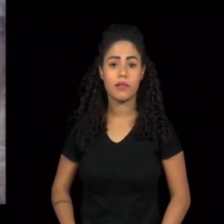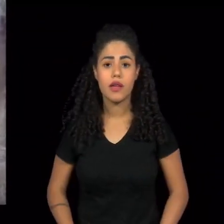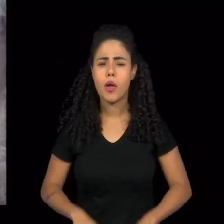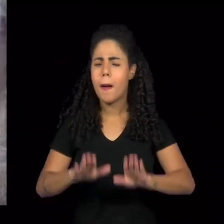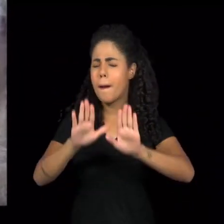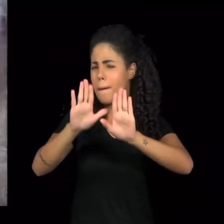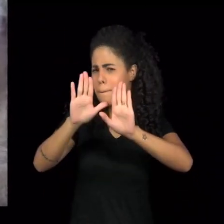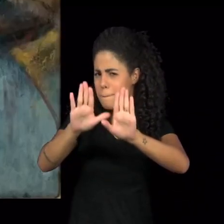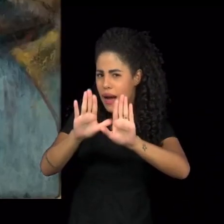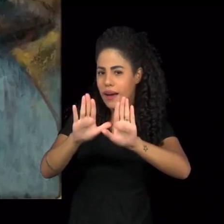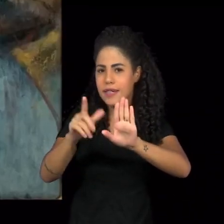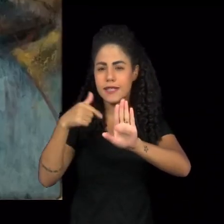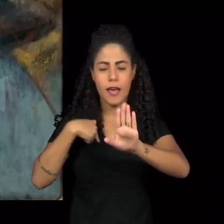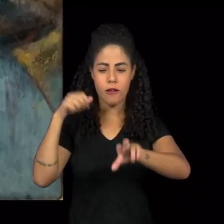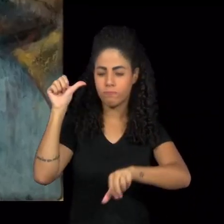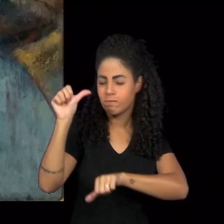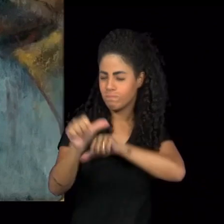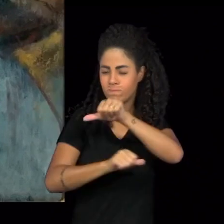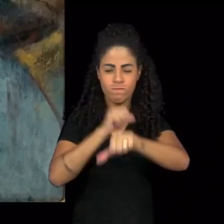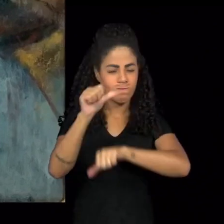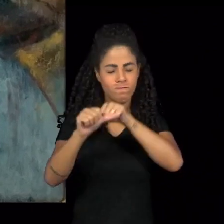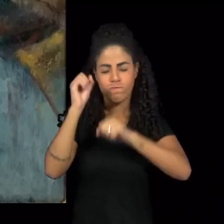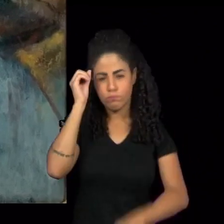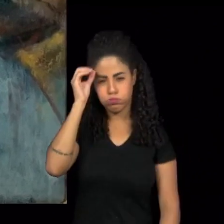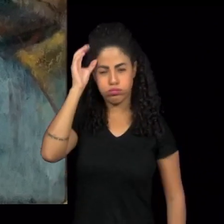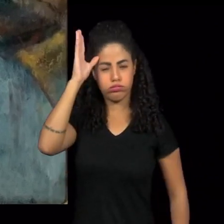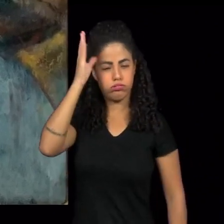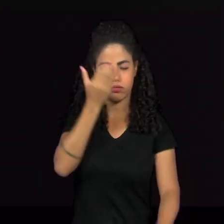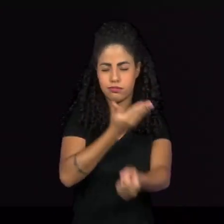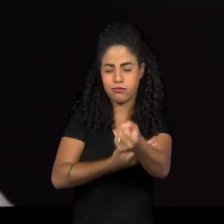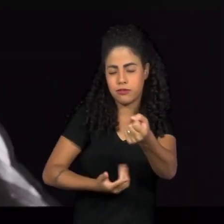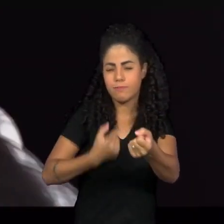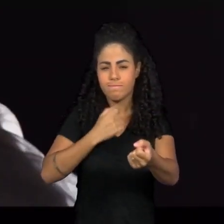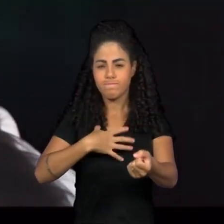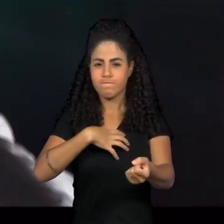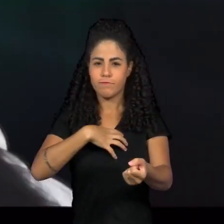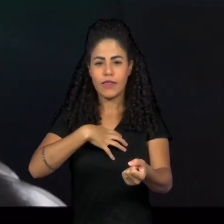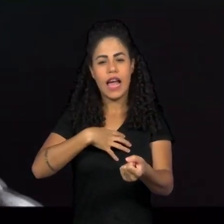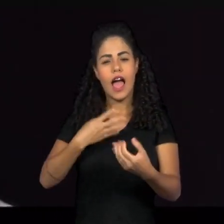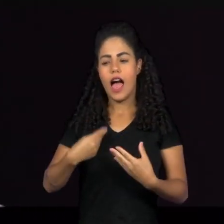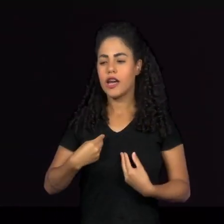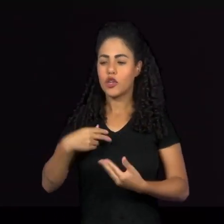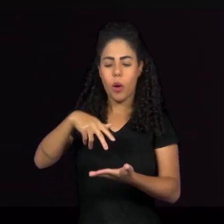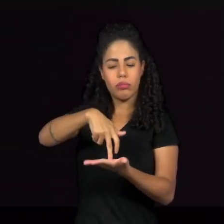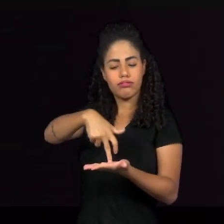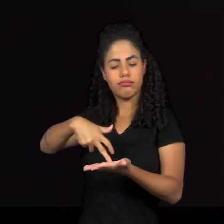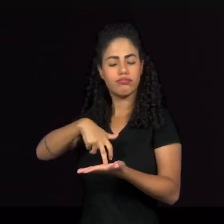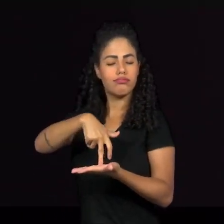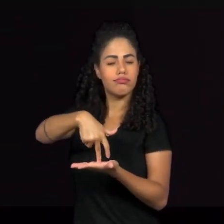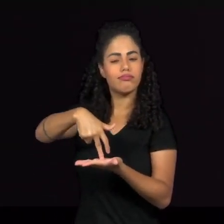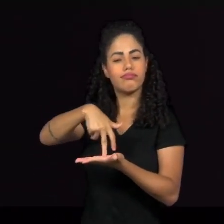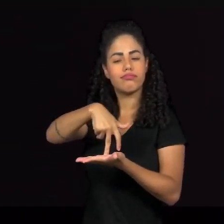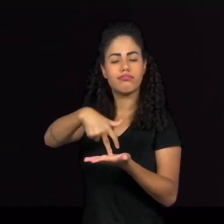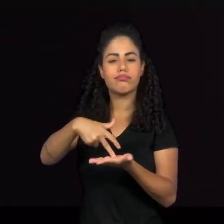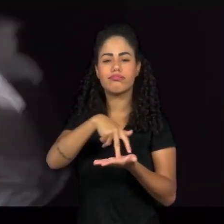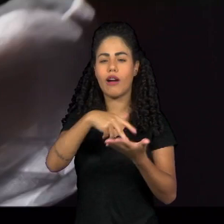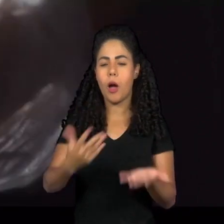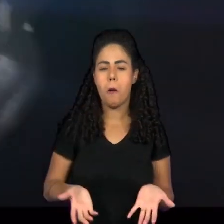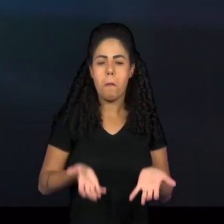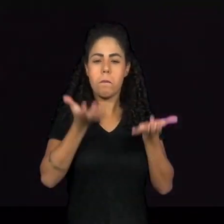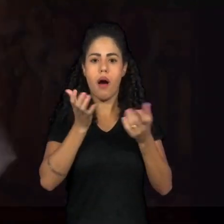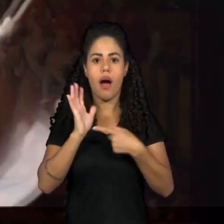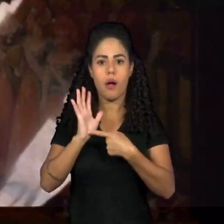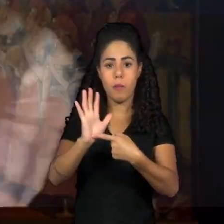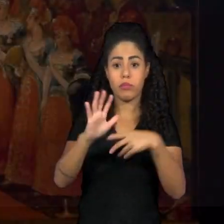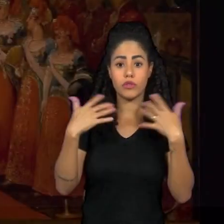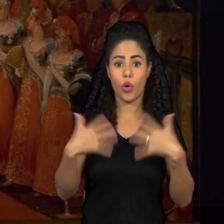Mas, com o espírito revolucionário em seu sangue, sua sensualidade aflorava em seus espetáculos, o que chocou